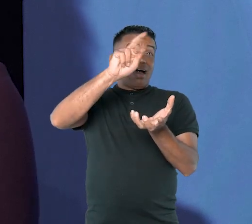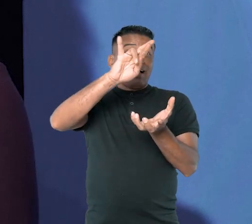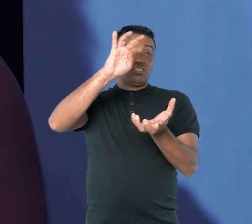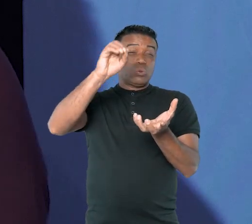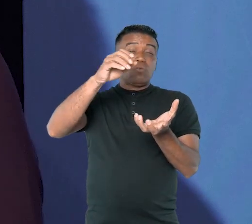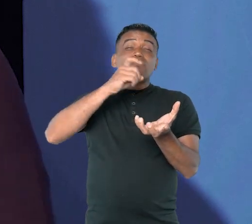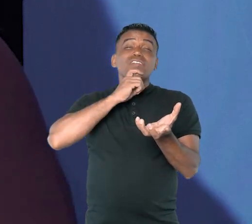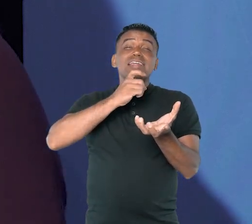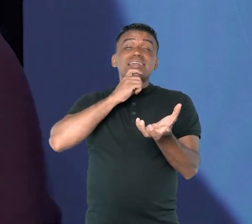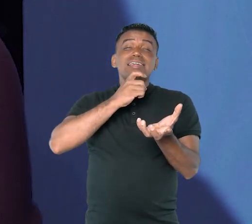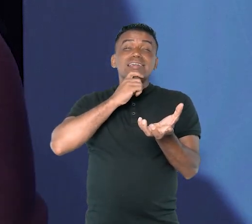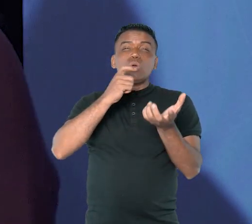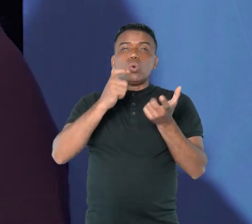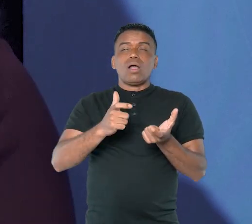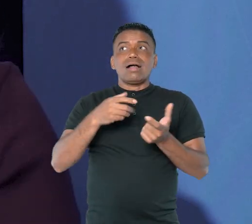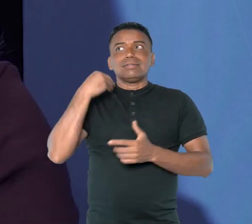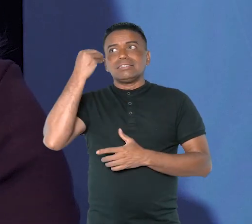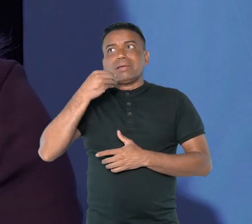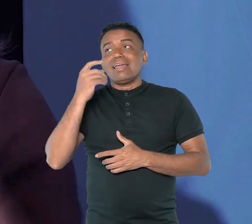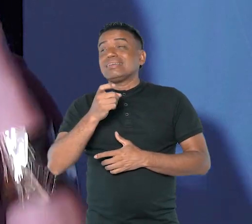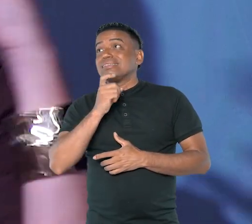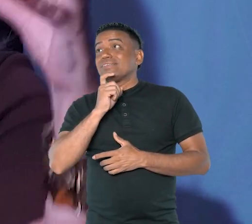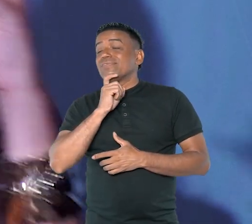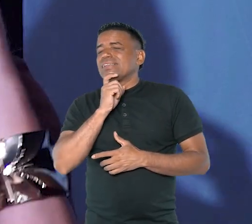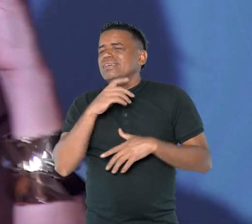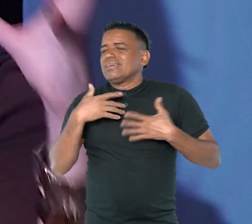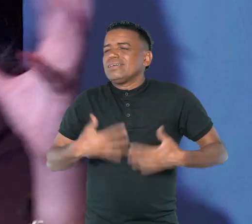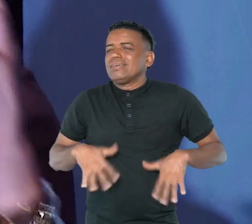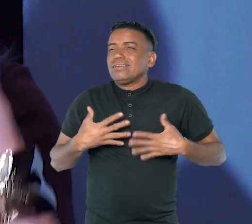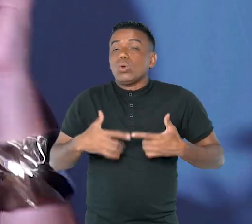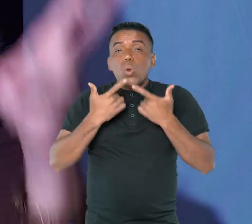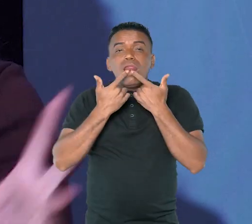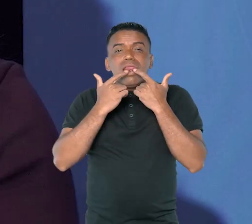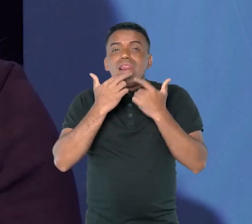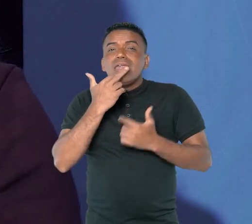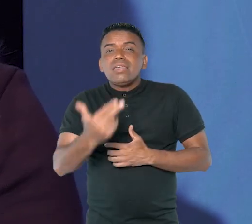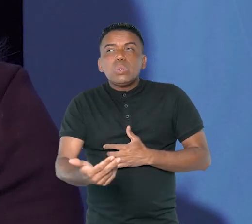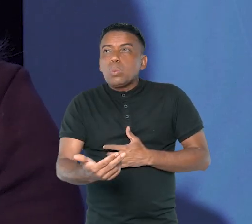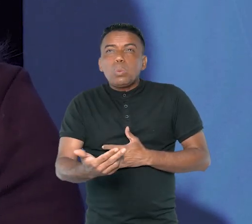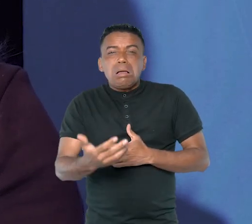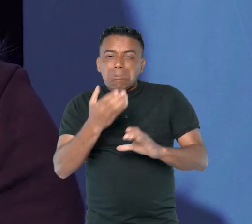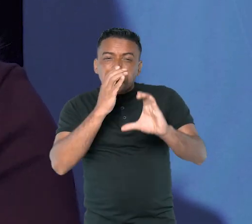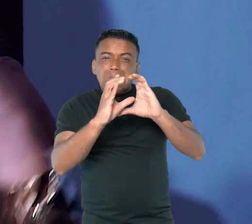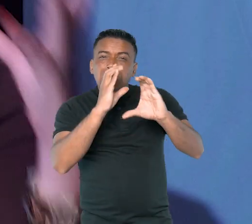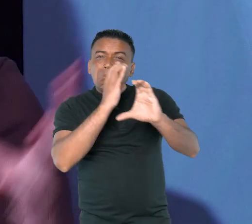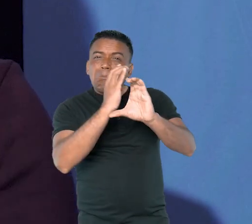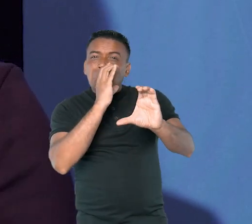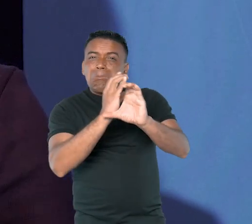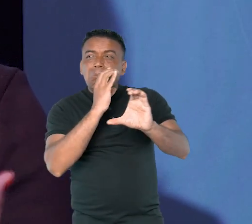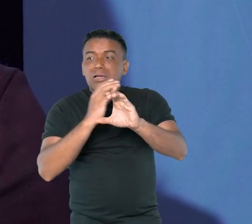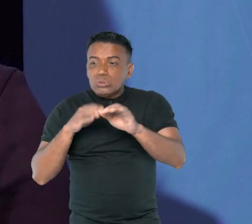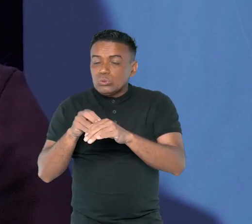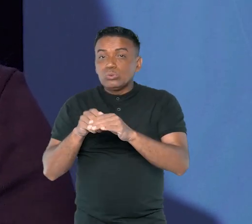essa experiência física do frio, a língua, você não entende nada, os hábitos,